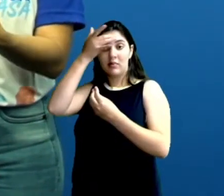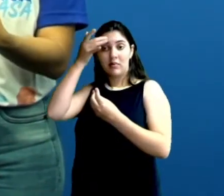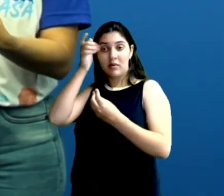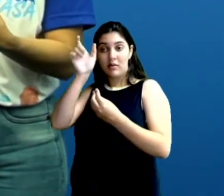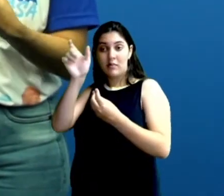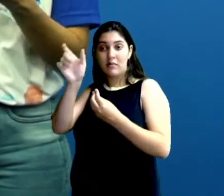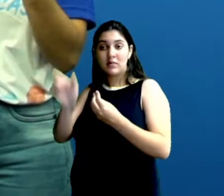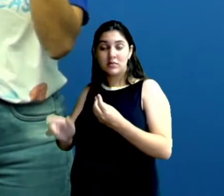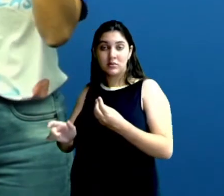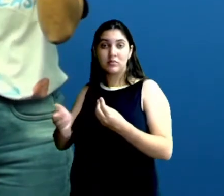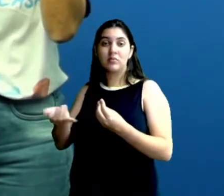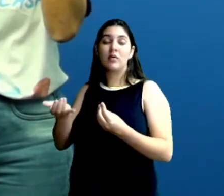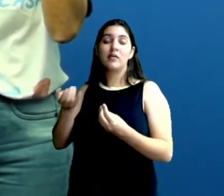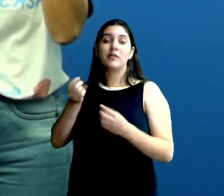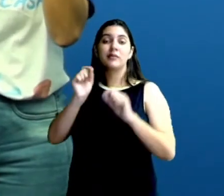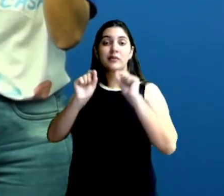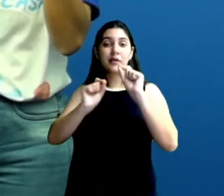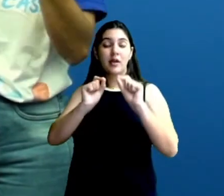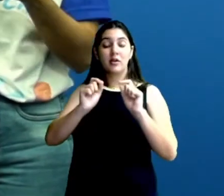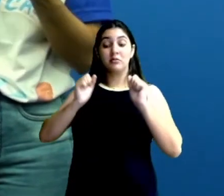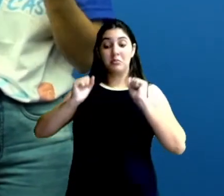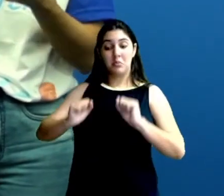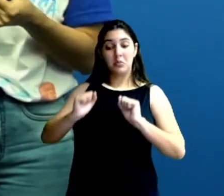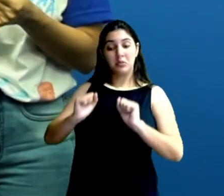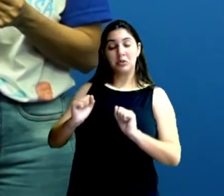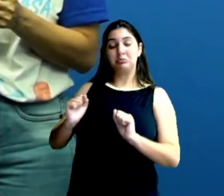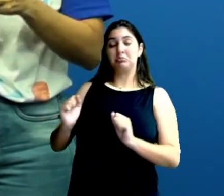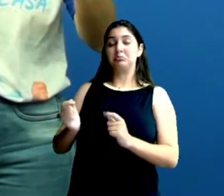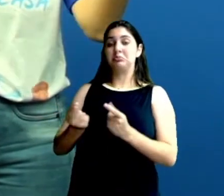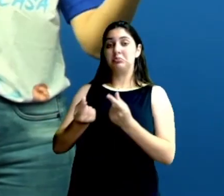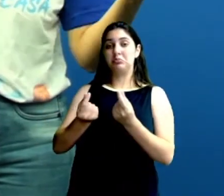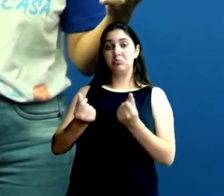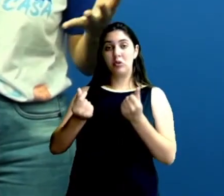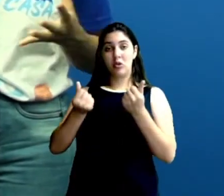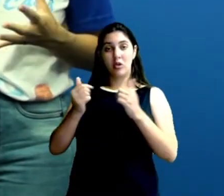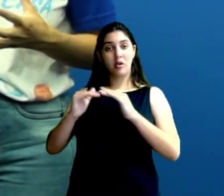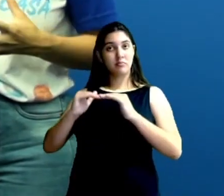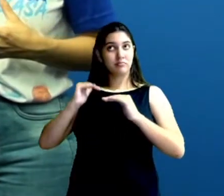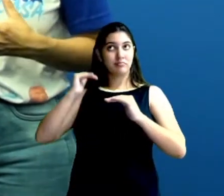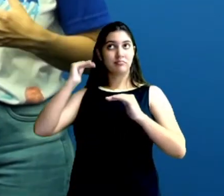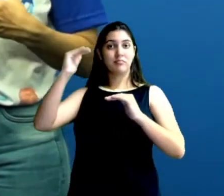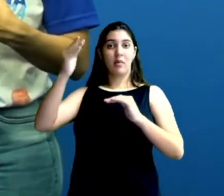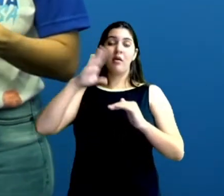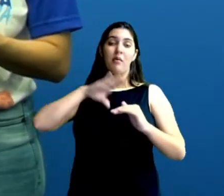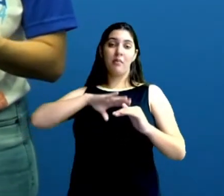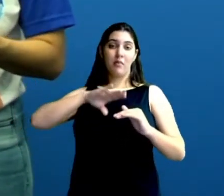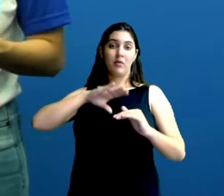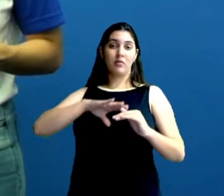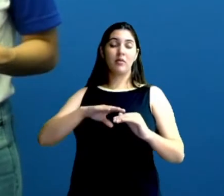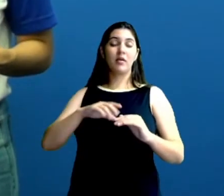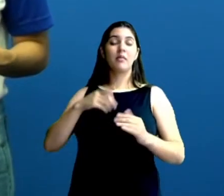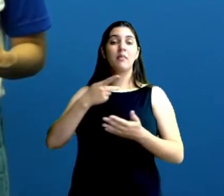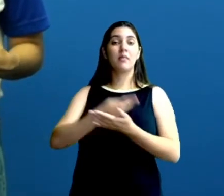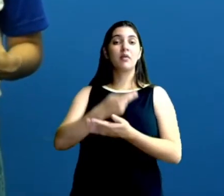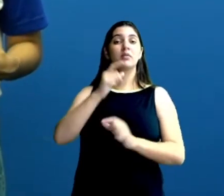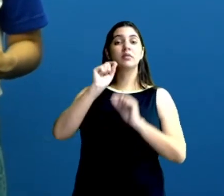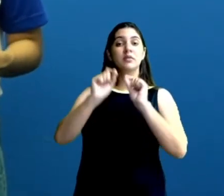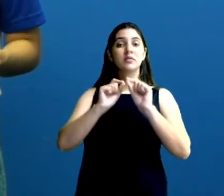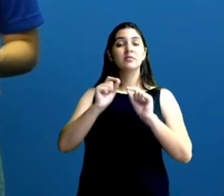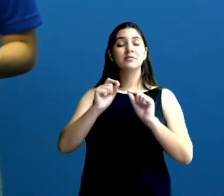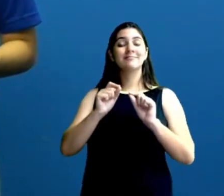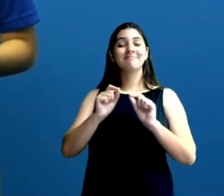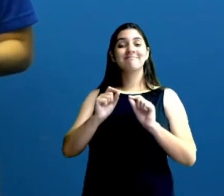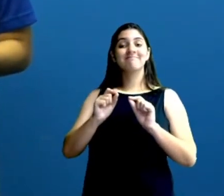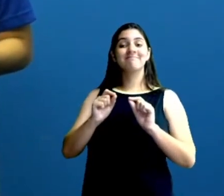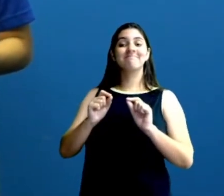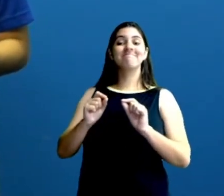é um fidalgo, é uma pessoa com poder aquisitivo alto, português, para que eles vá e colonize